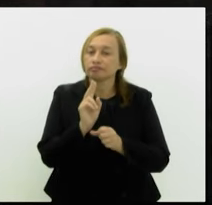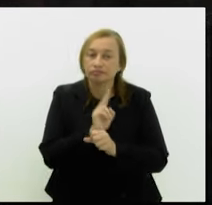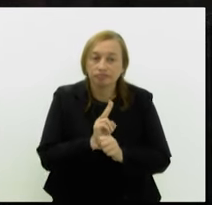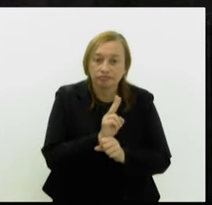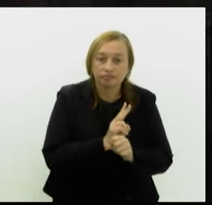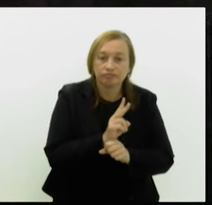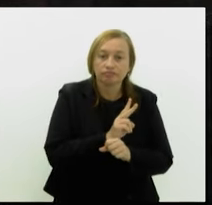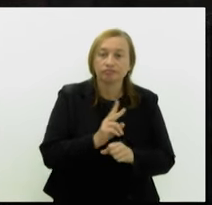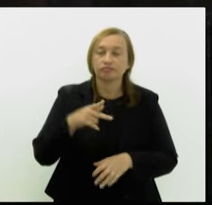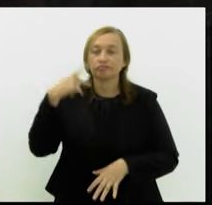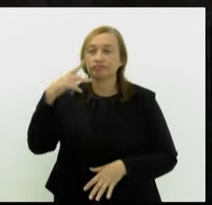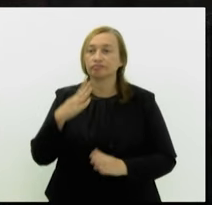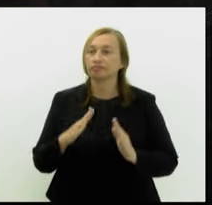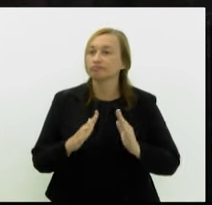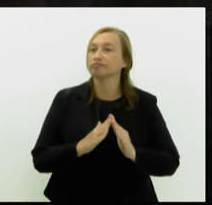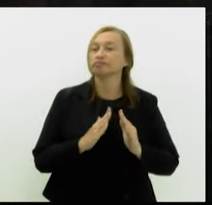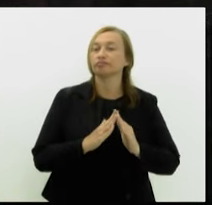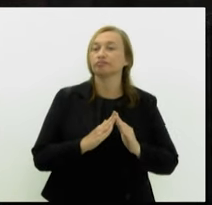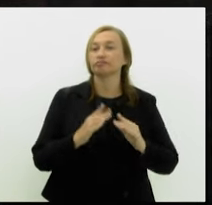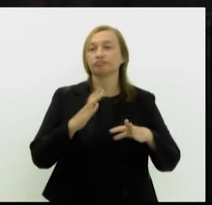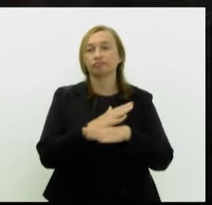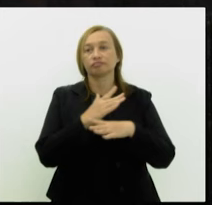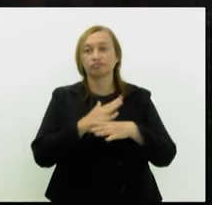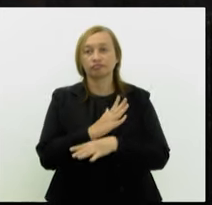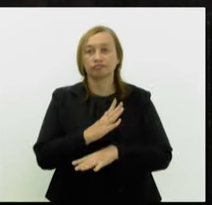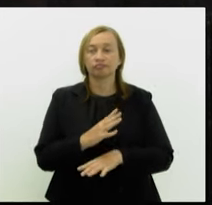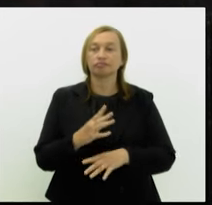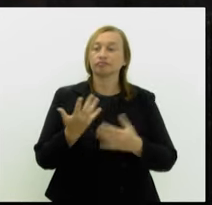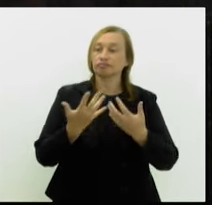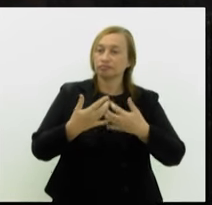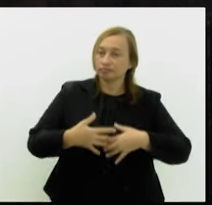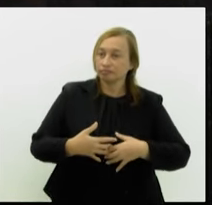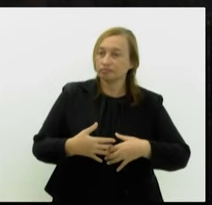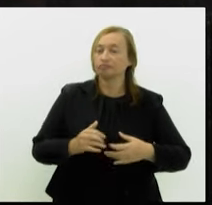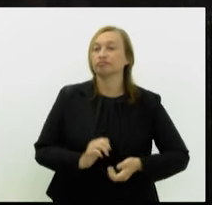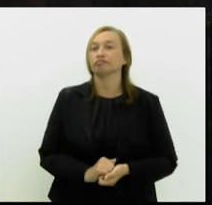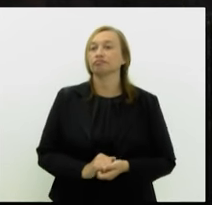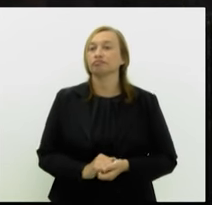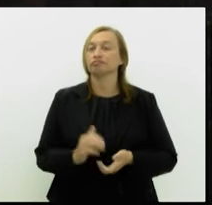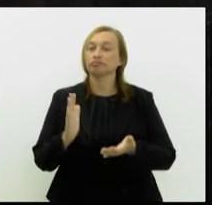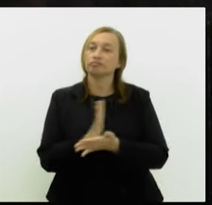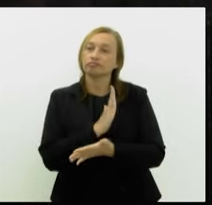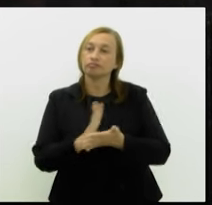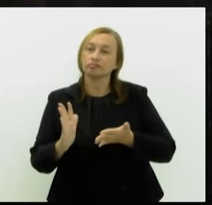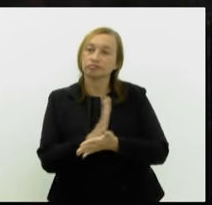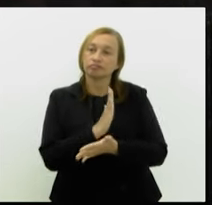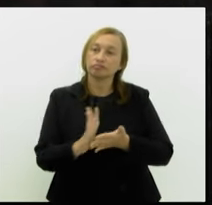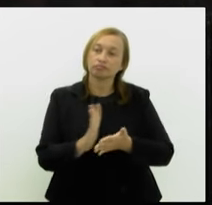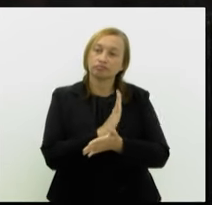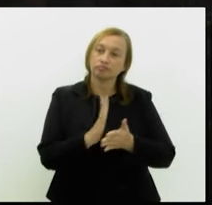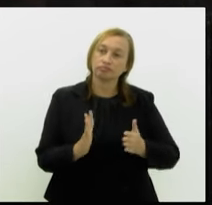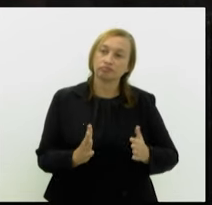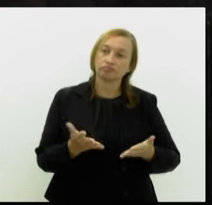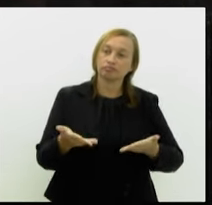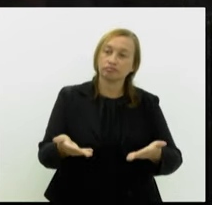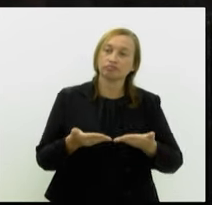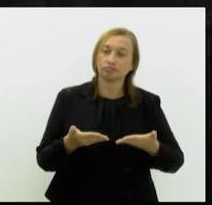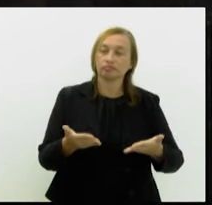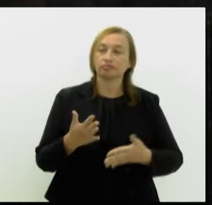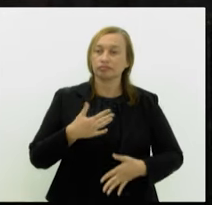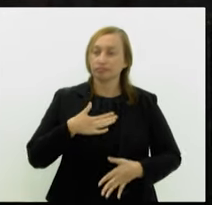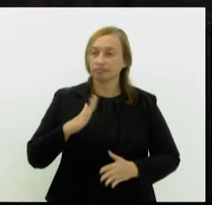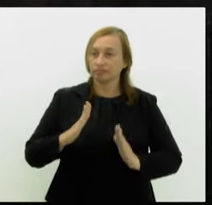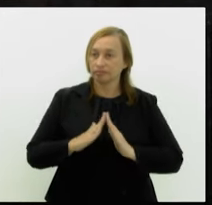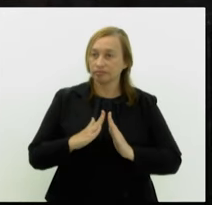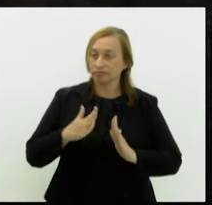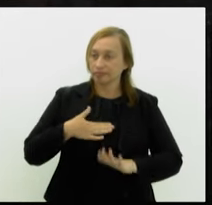por política de moradia na cidade de Petrópolis. A gente está aí com alguns chamamentos públicos do Minha Casa Minha Vida em aberto para a